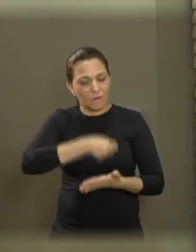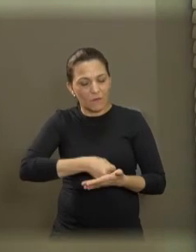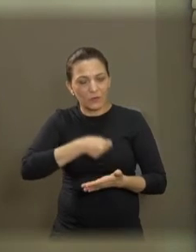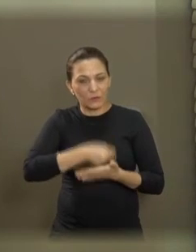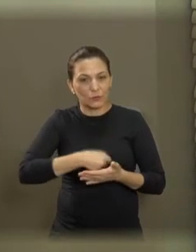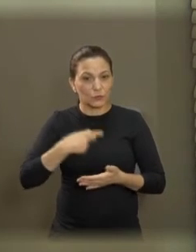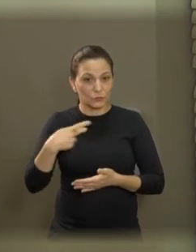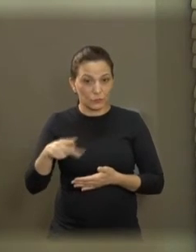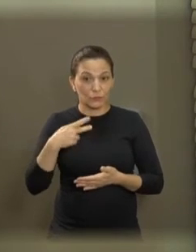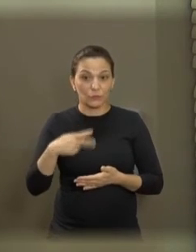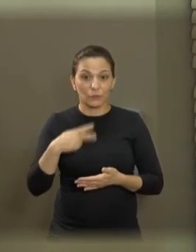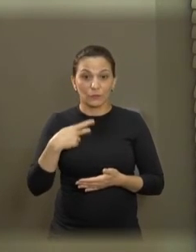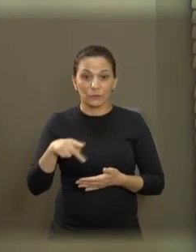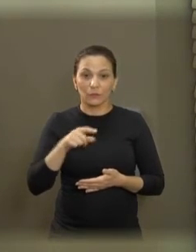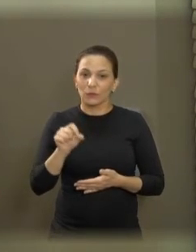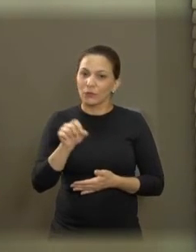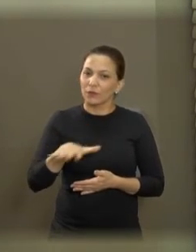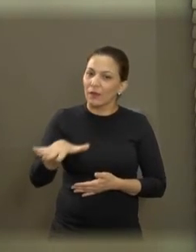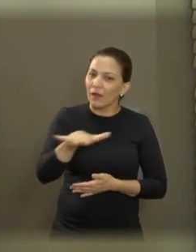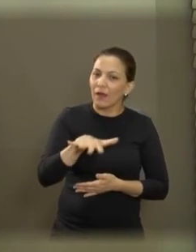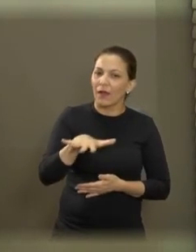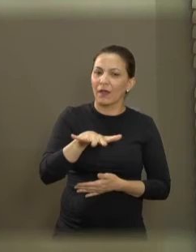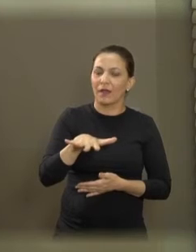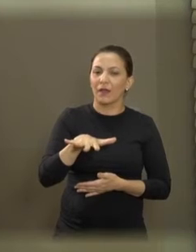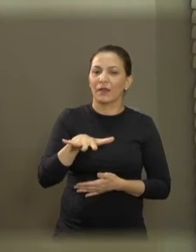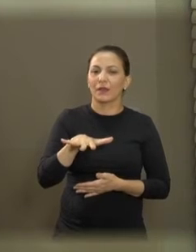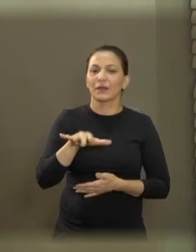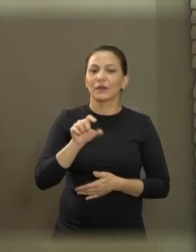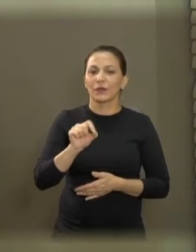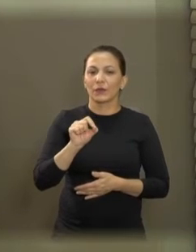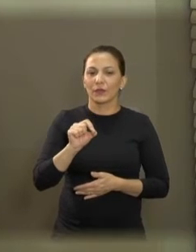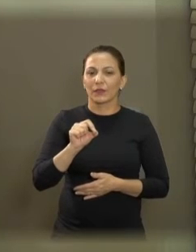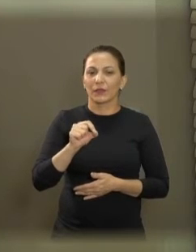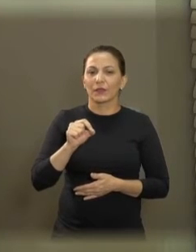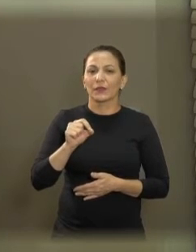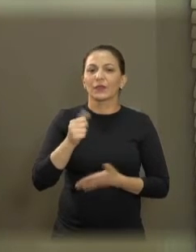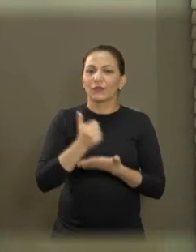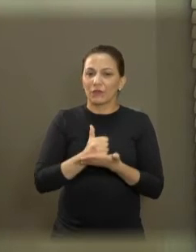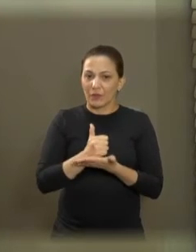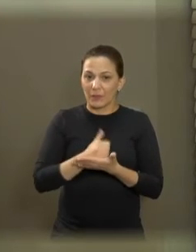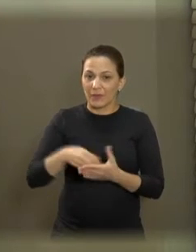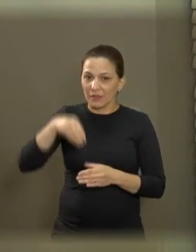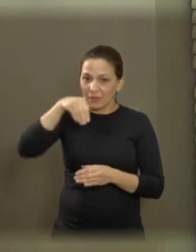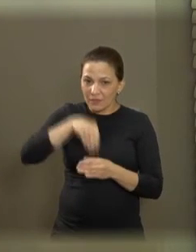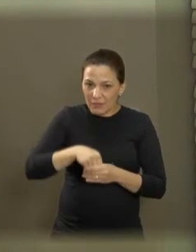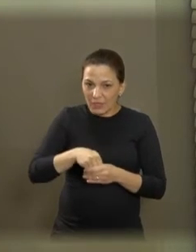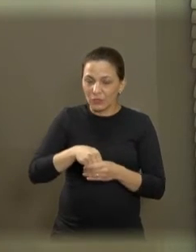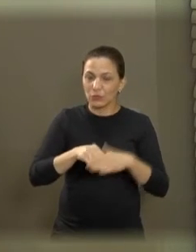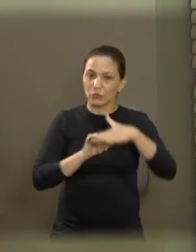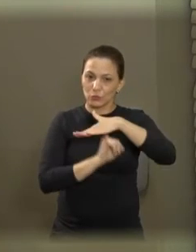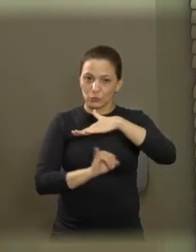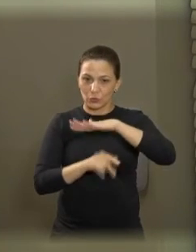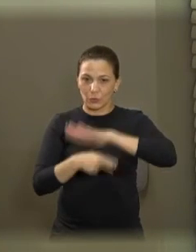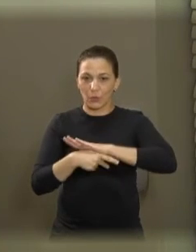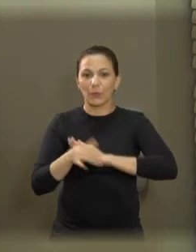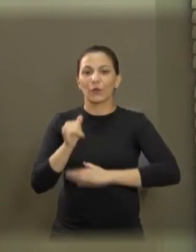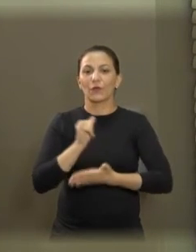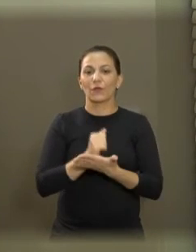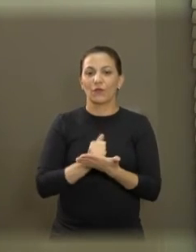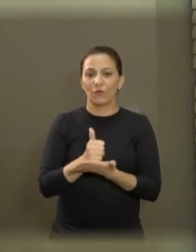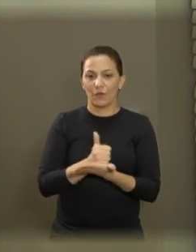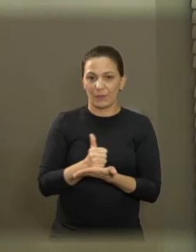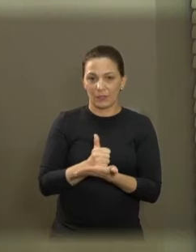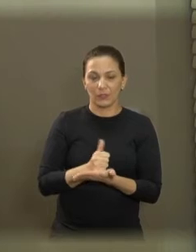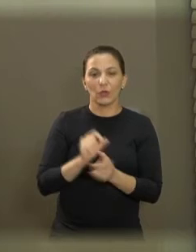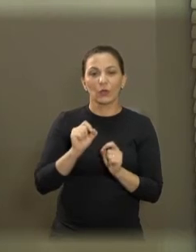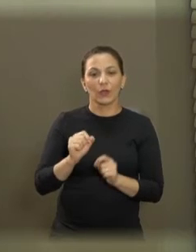dedicação que você fez à área farmacêutica dentro de uma instituição farmacêutica. E a